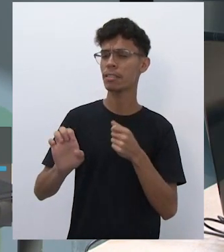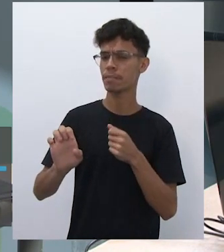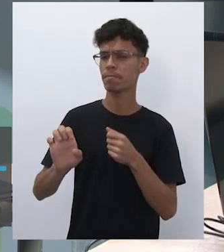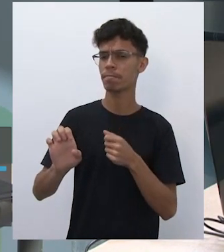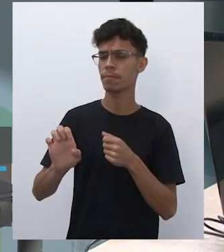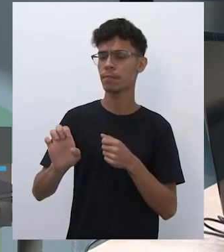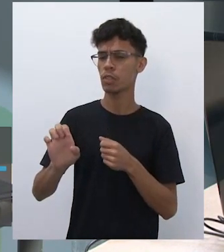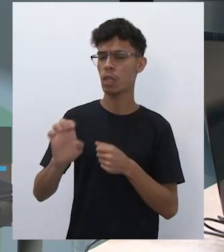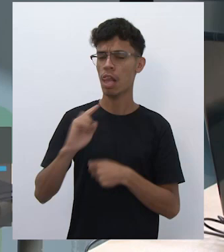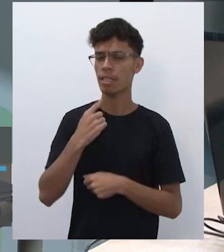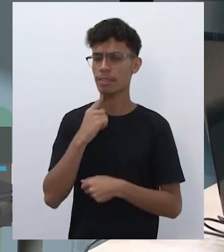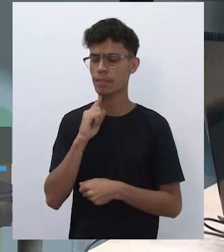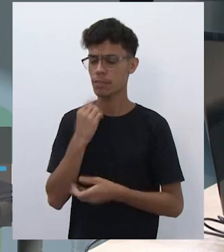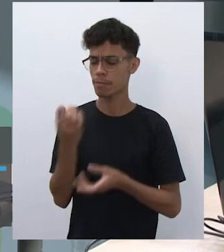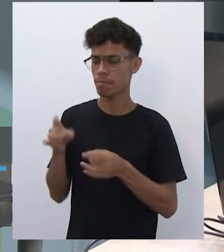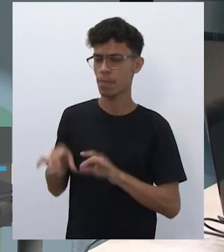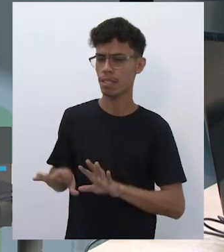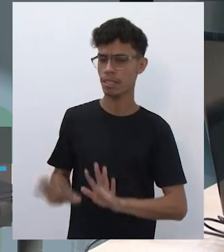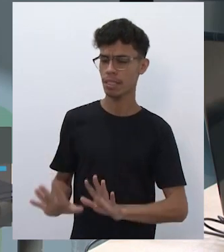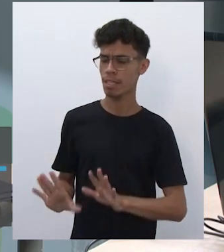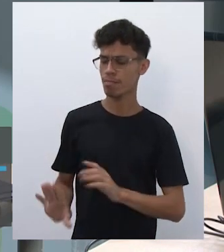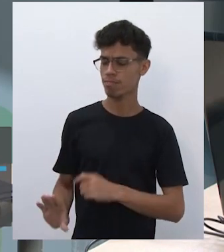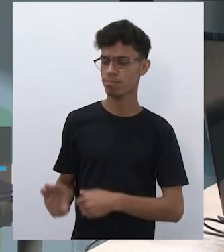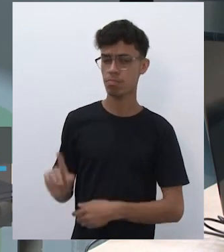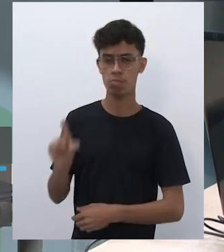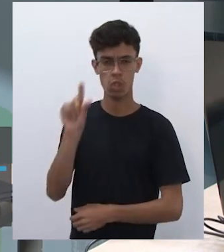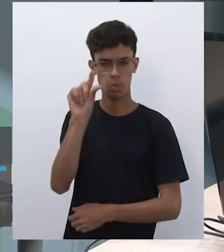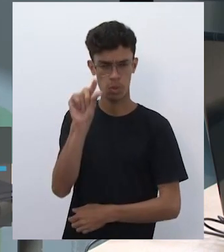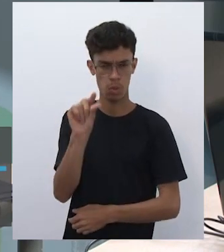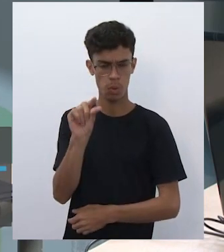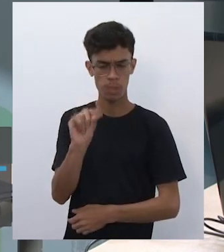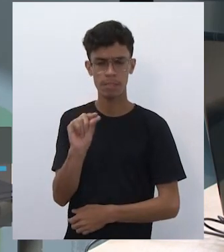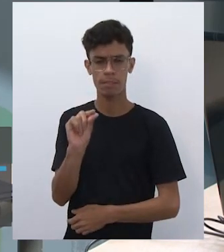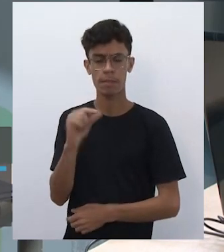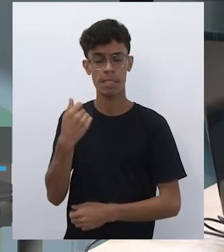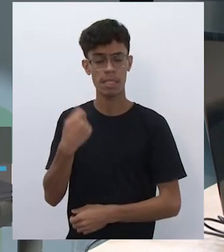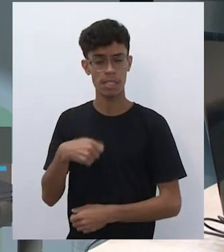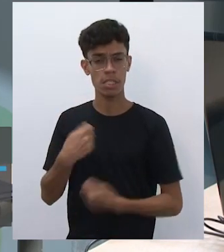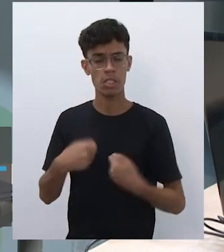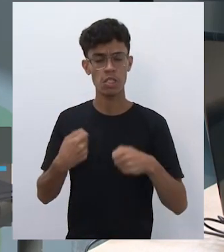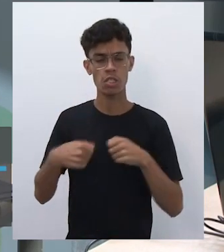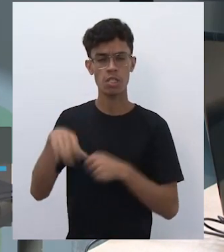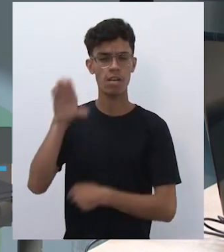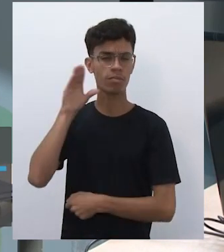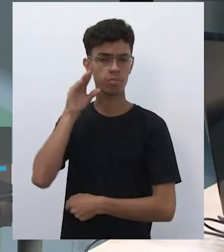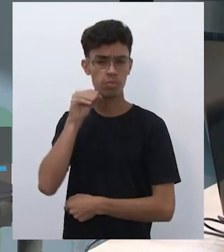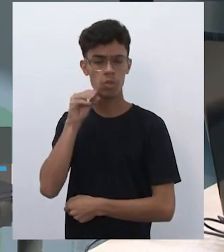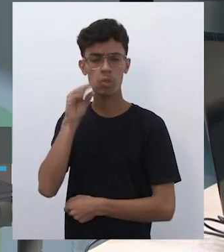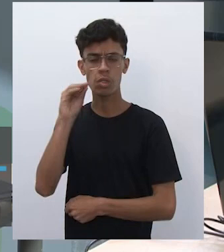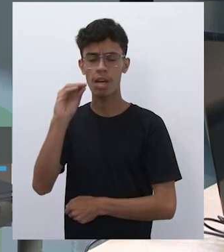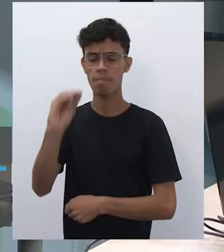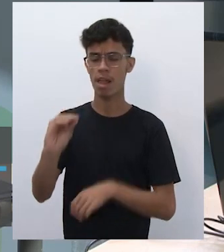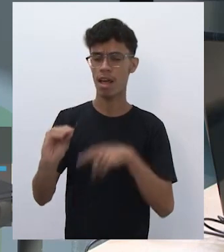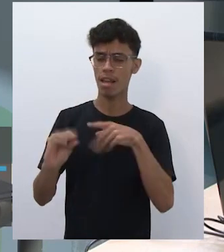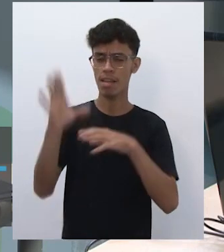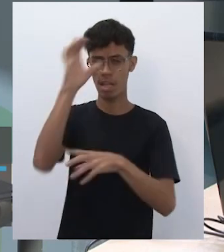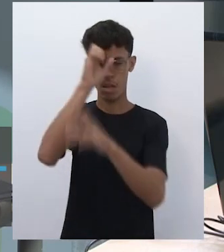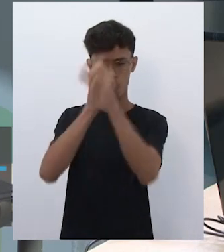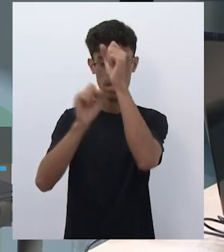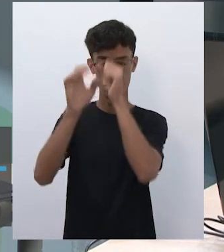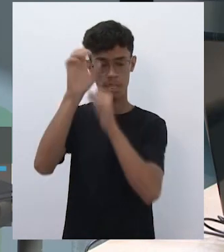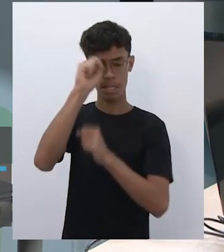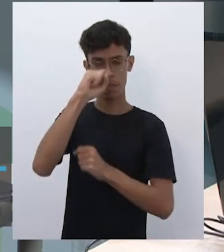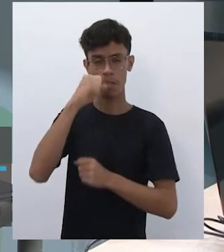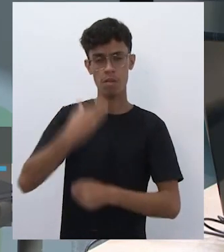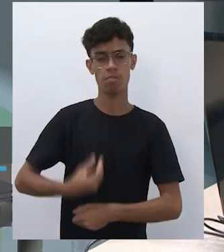questão do lixo na empresa, então você trabalha a consciência dos funcionários. Isso. Os funcionários, eles aprendem isso e